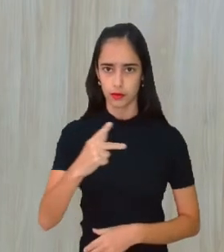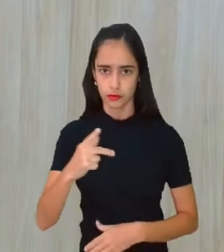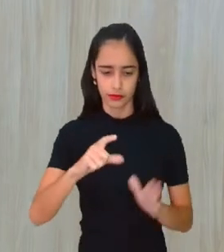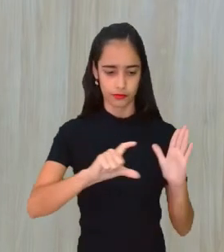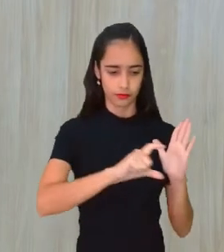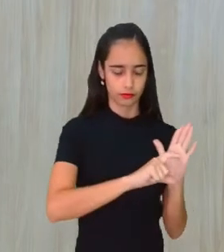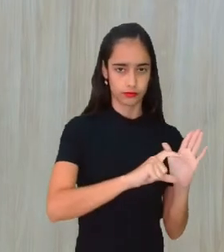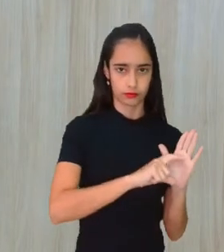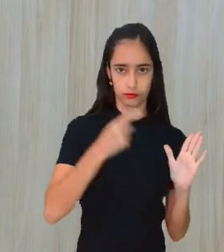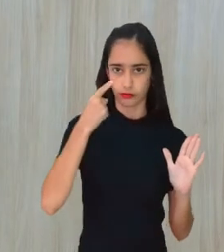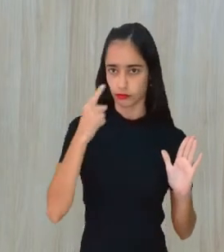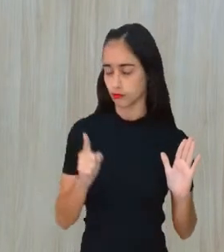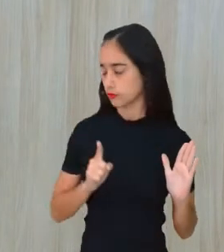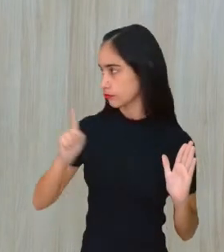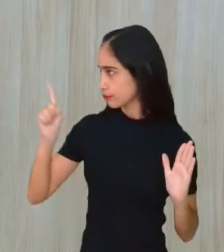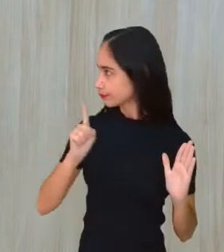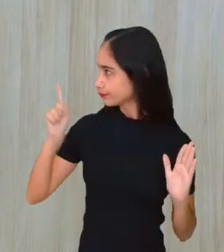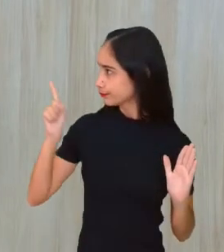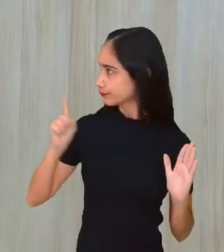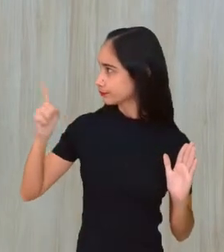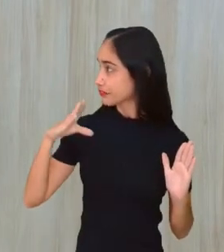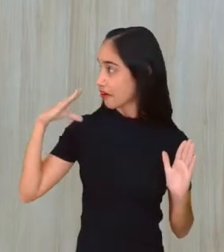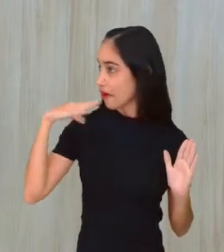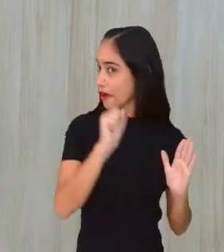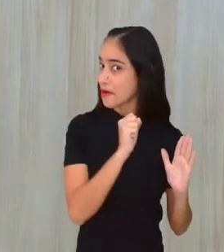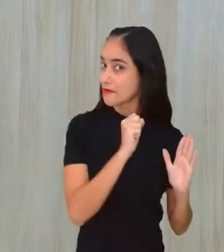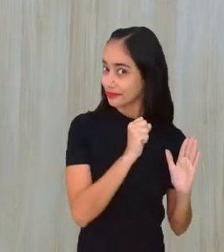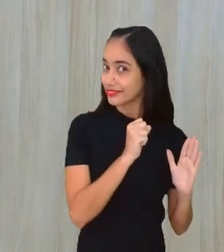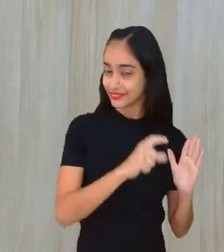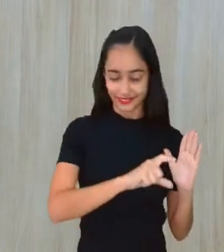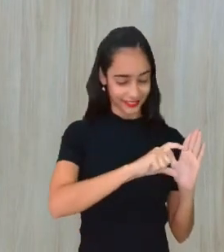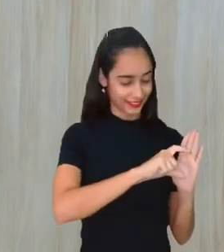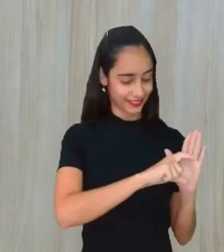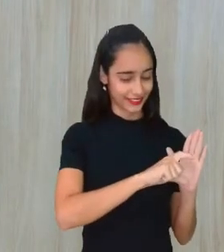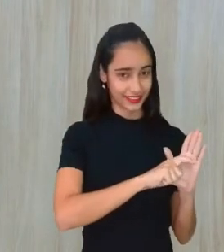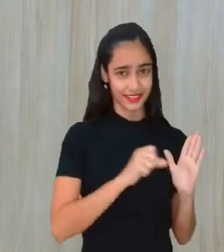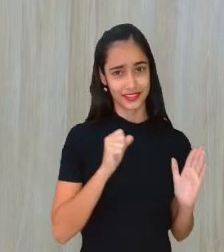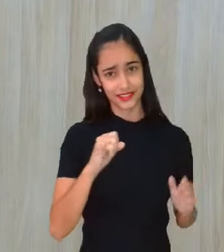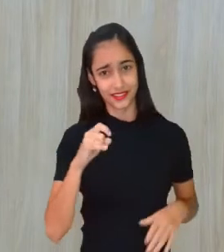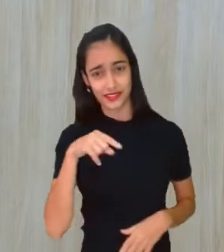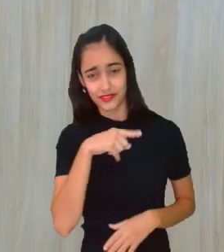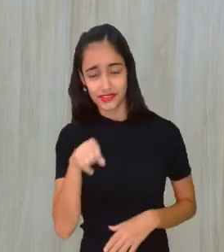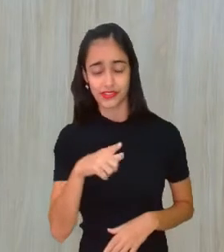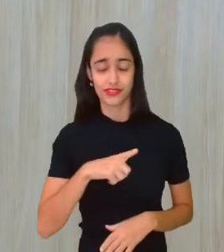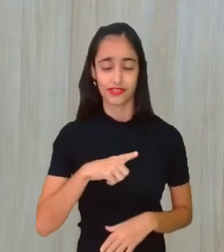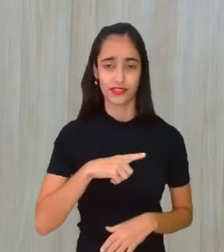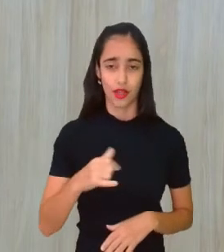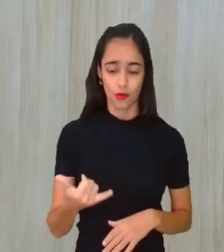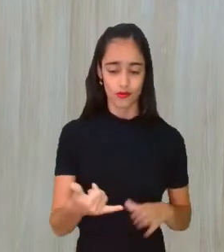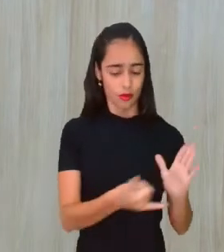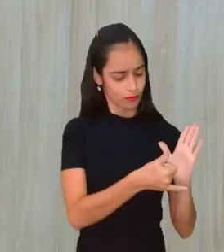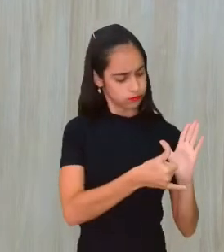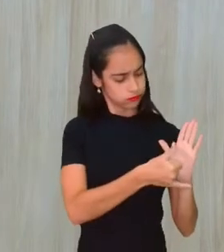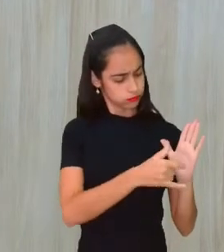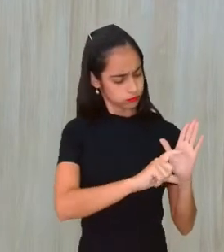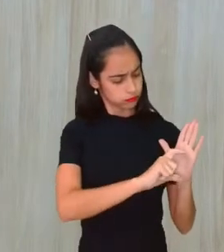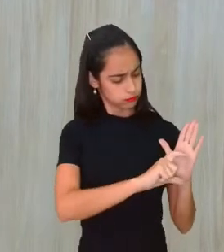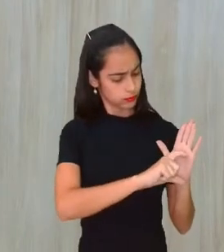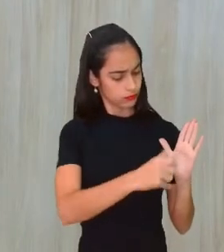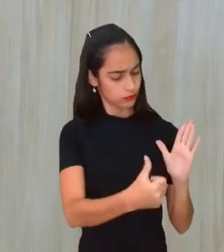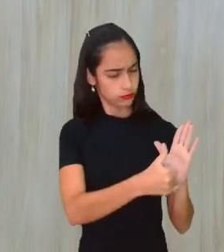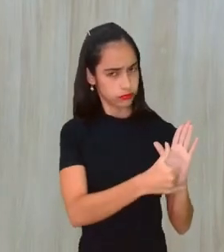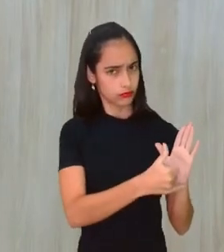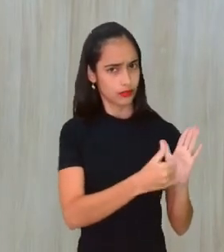na telinha de vocês. Olha aí como já está rapidinho. Para quem tem celular Android ou iOS, baixa aí o aplicativo para que você